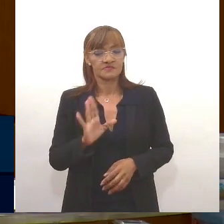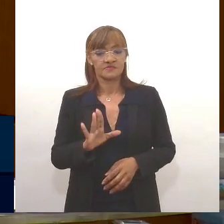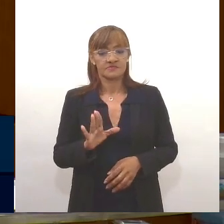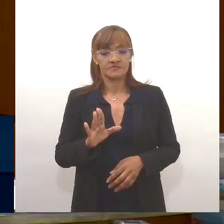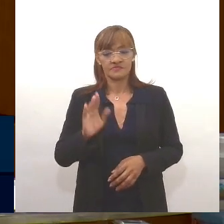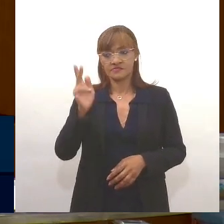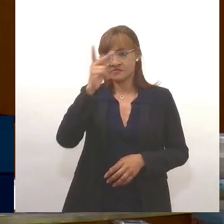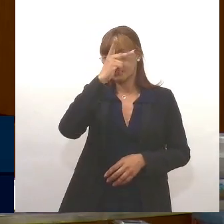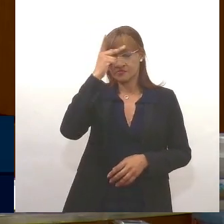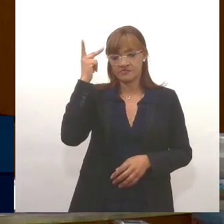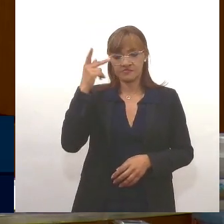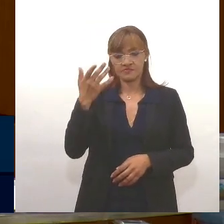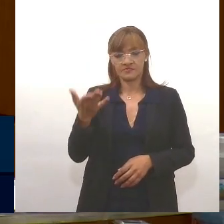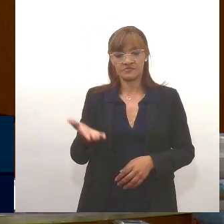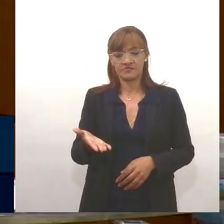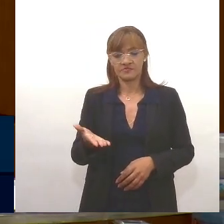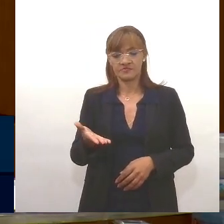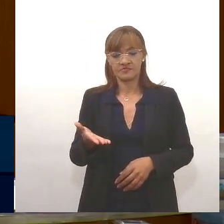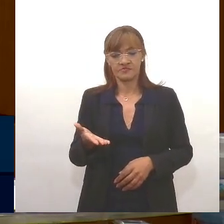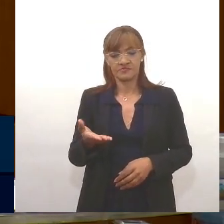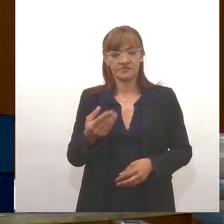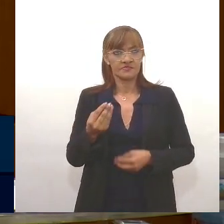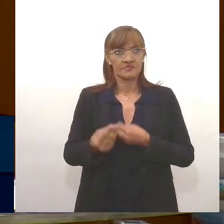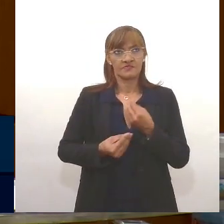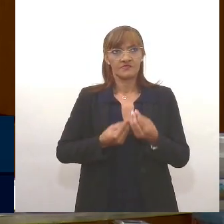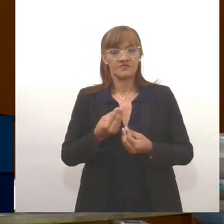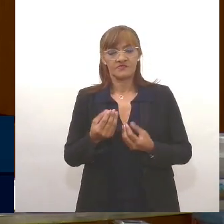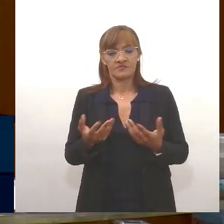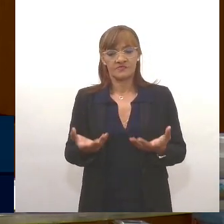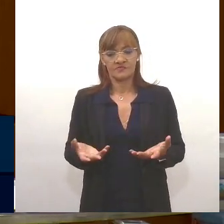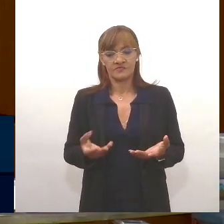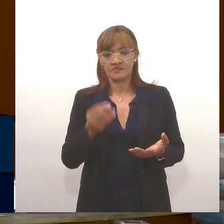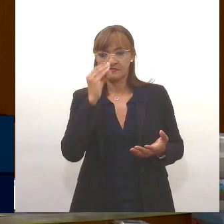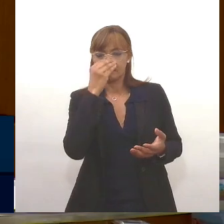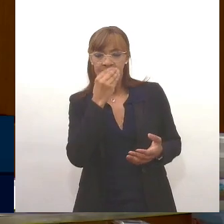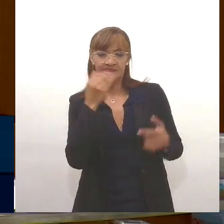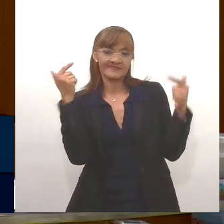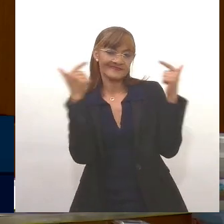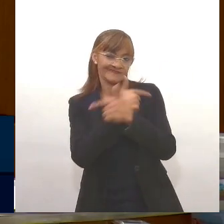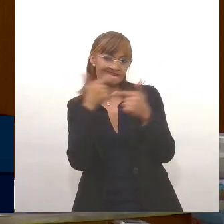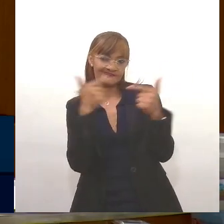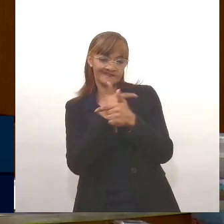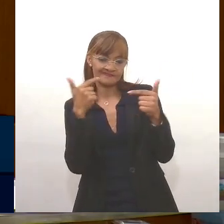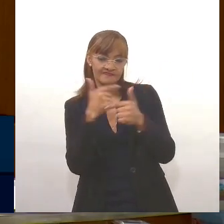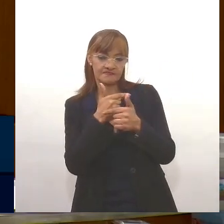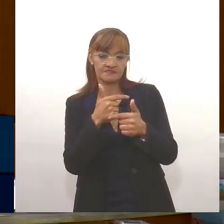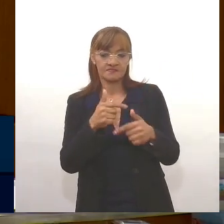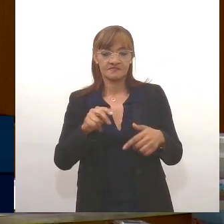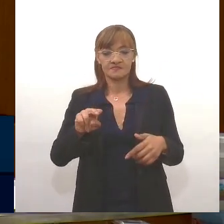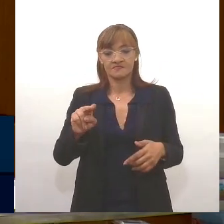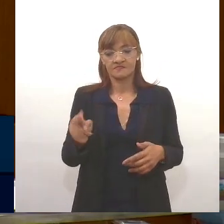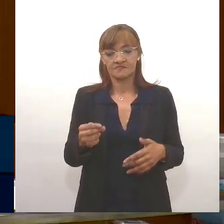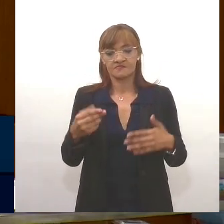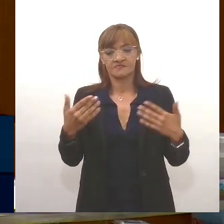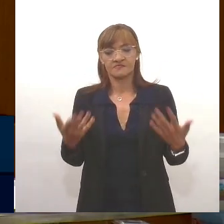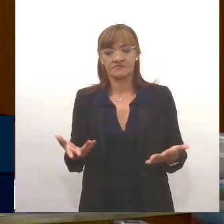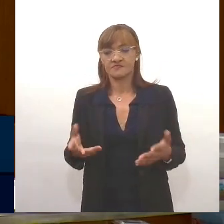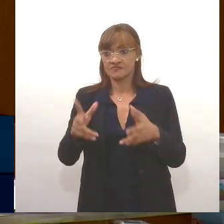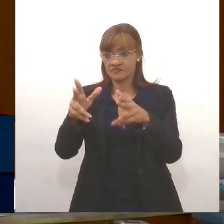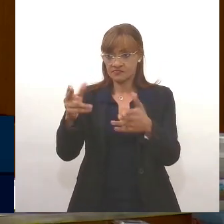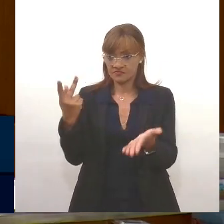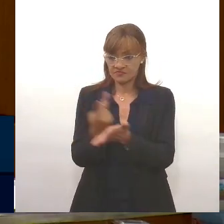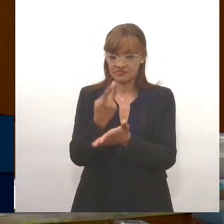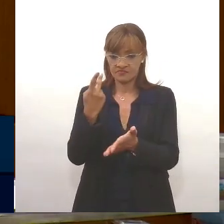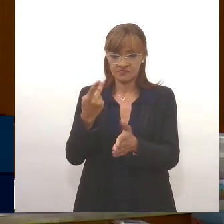mais como palhaças como zombaria ou então né como aconteceu recentemente né